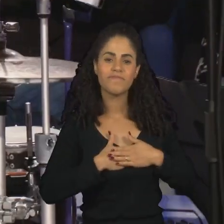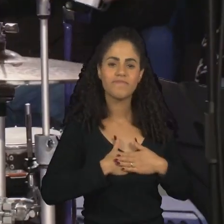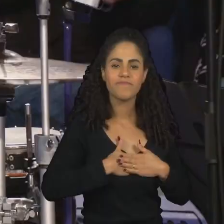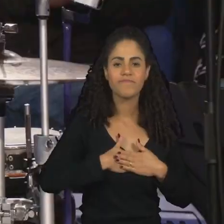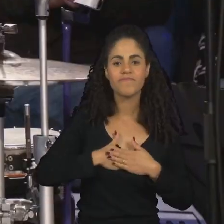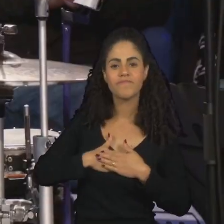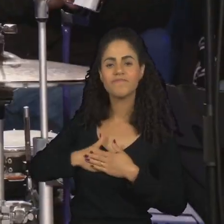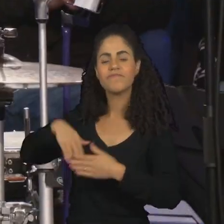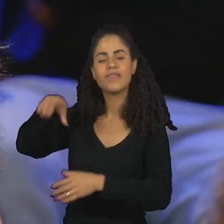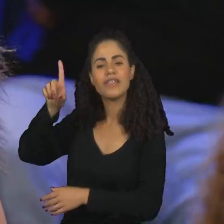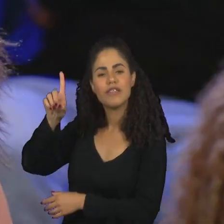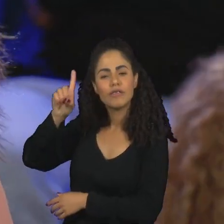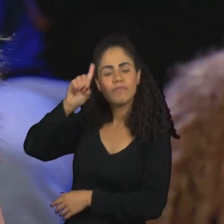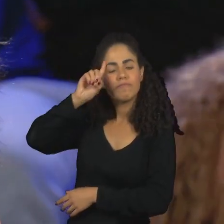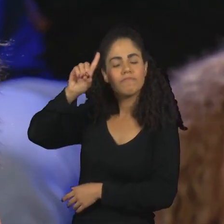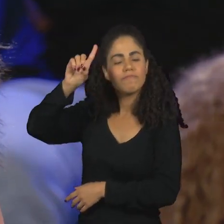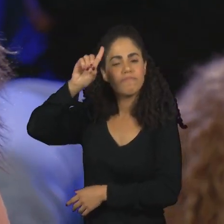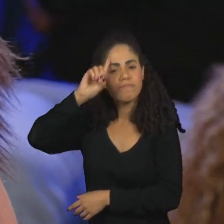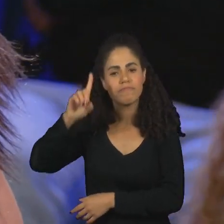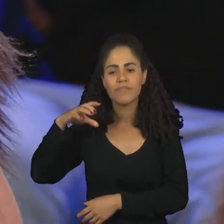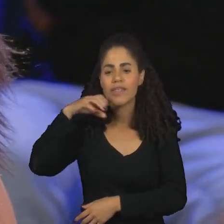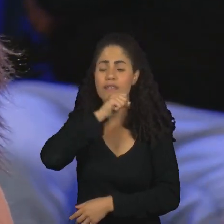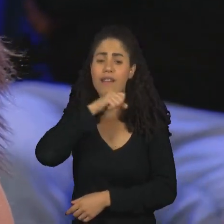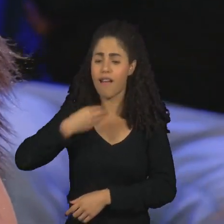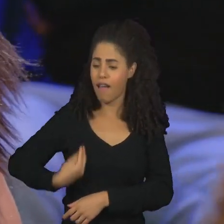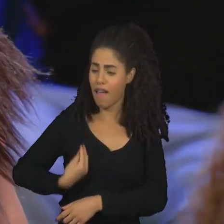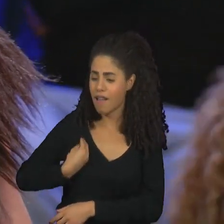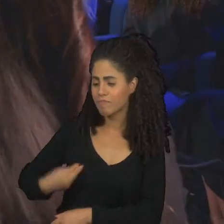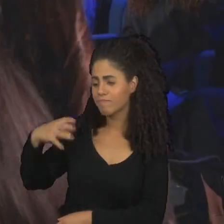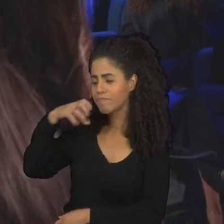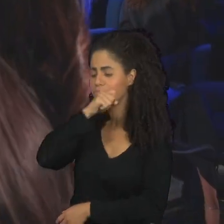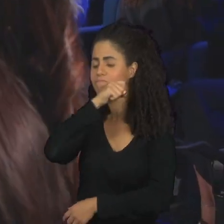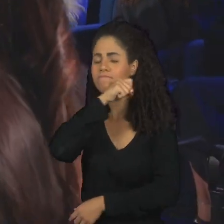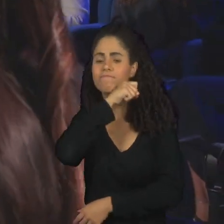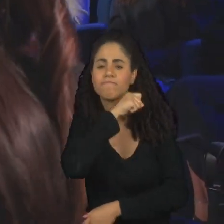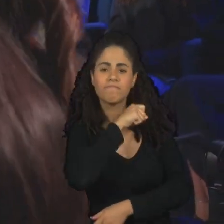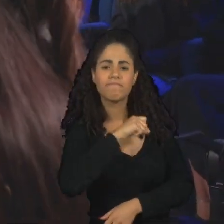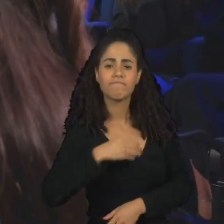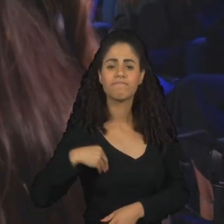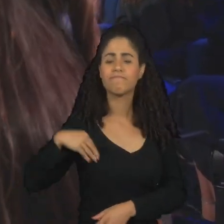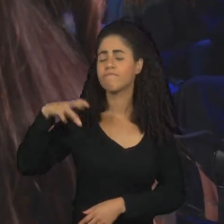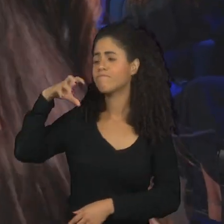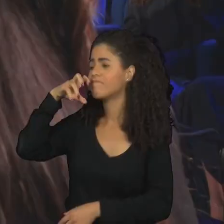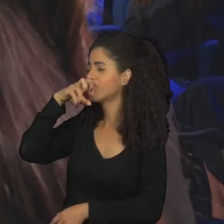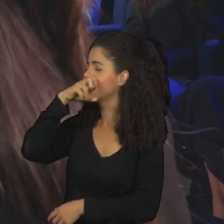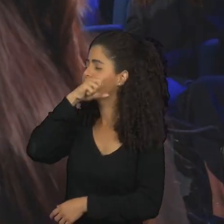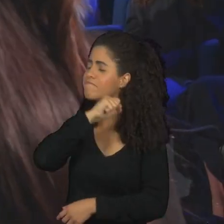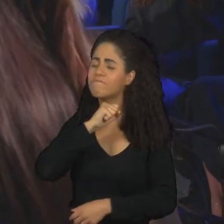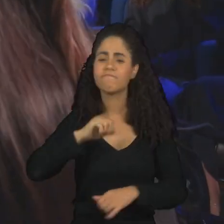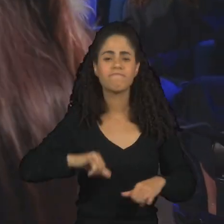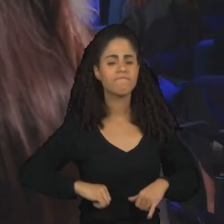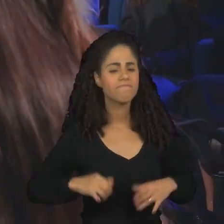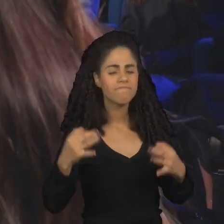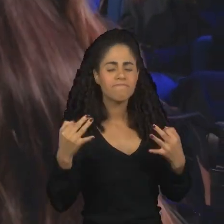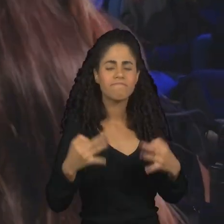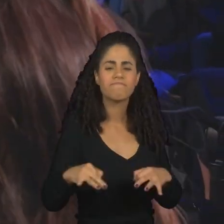Breve é o dia, breve é a vida, de breves flores